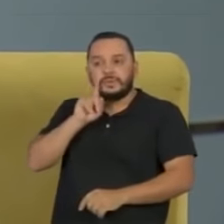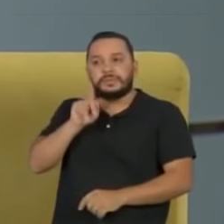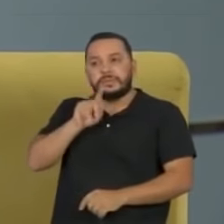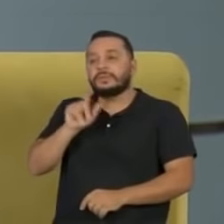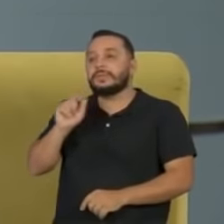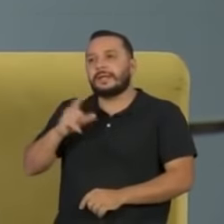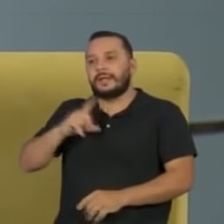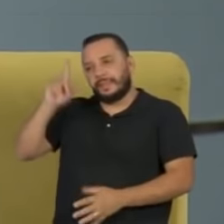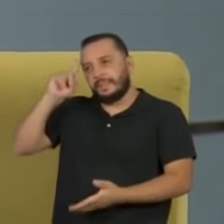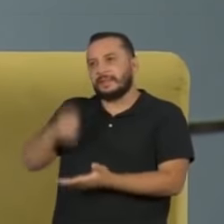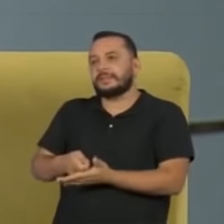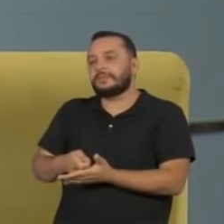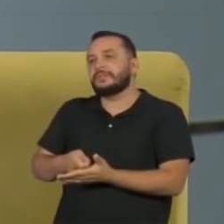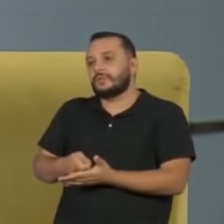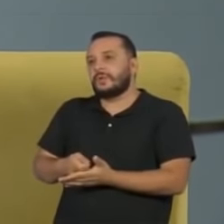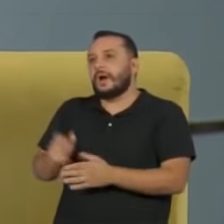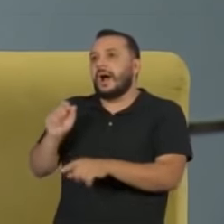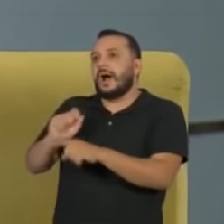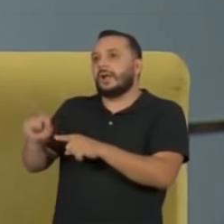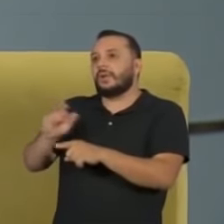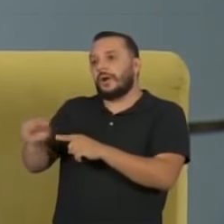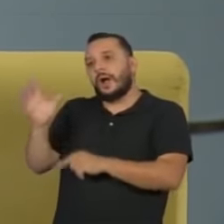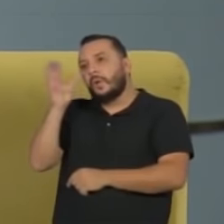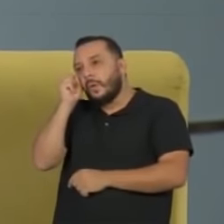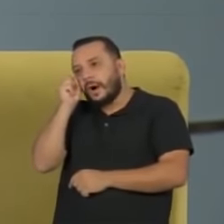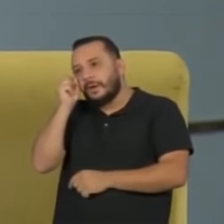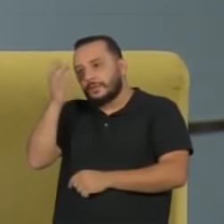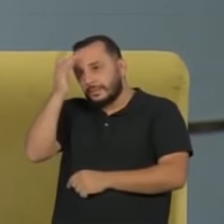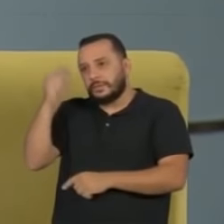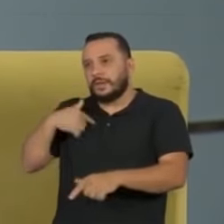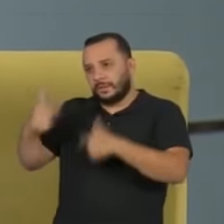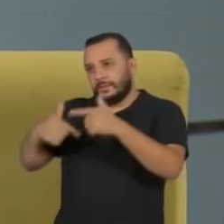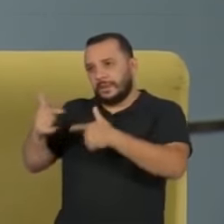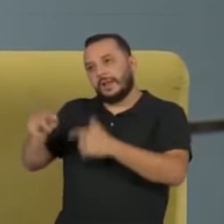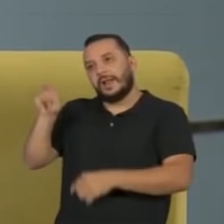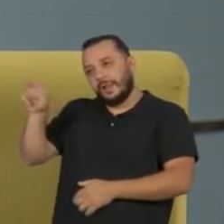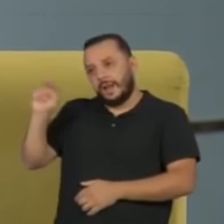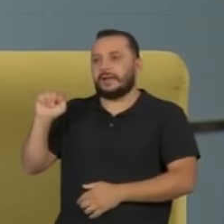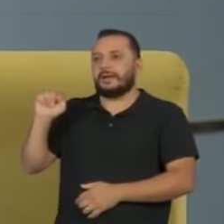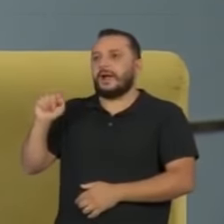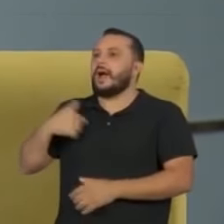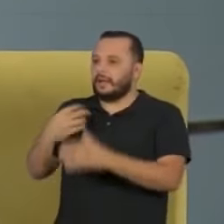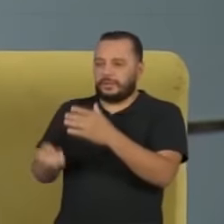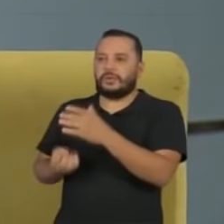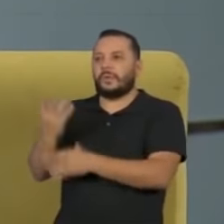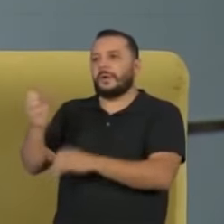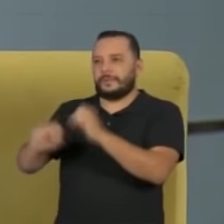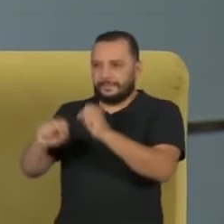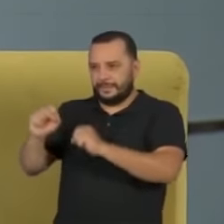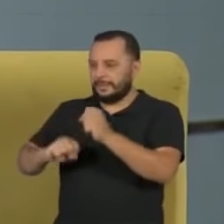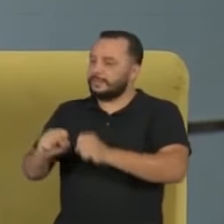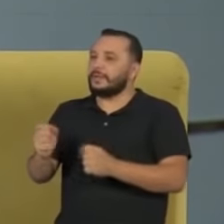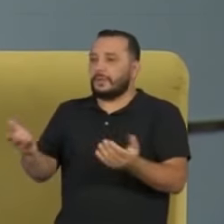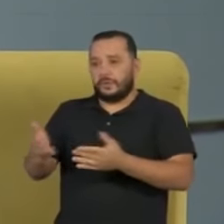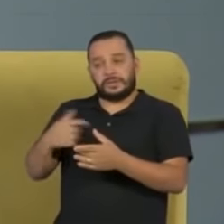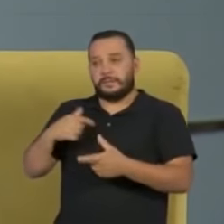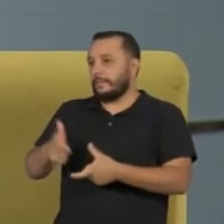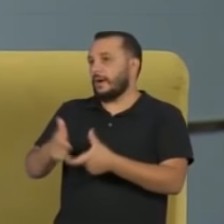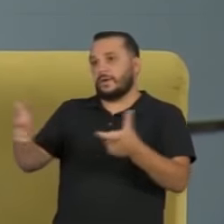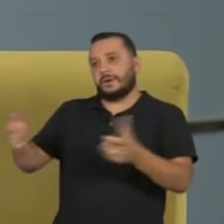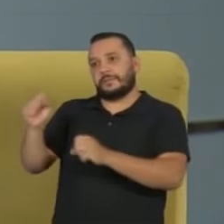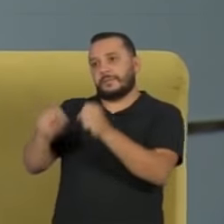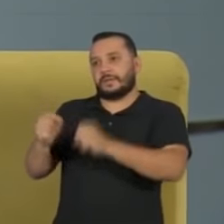resolve alugar o seu quarto para quem ia trabalhar lá. E aí, a partir dali, se cria uma empresa hoje que é a maior empresa de hotelaria do